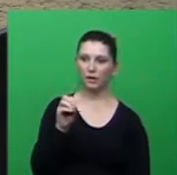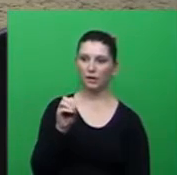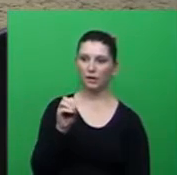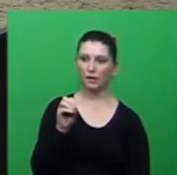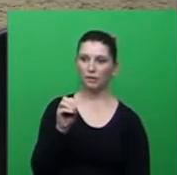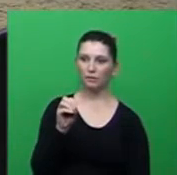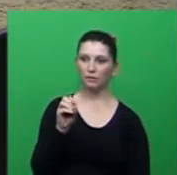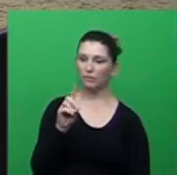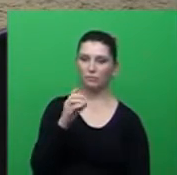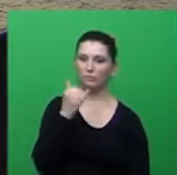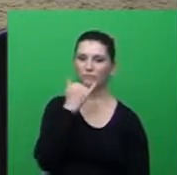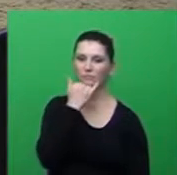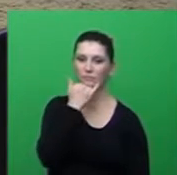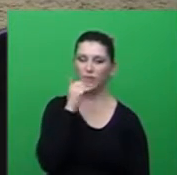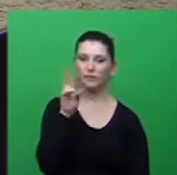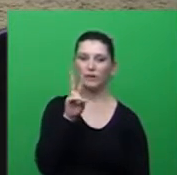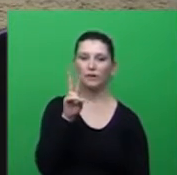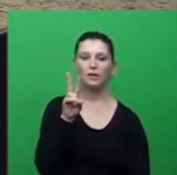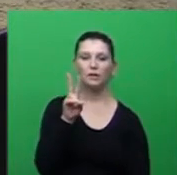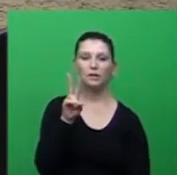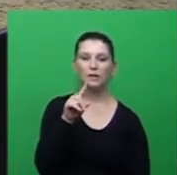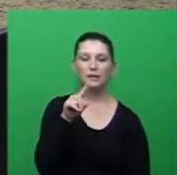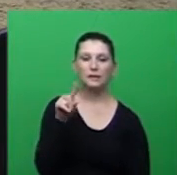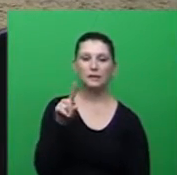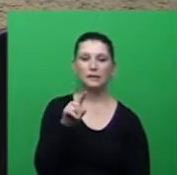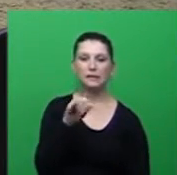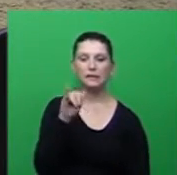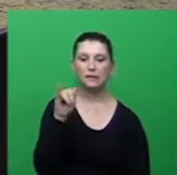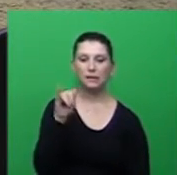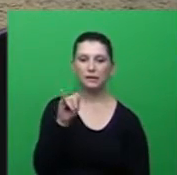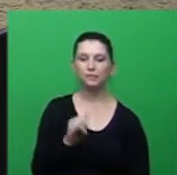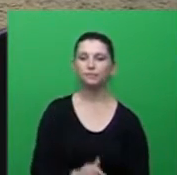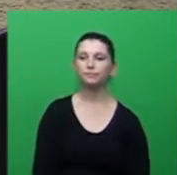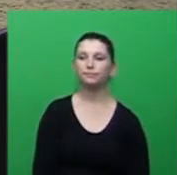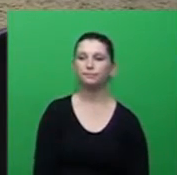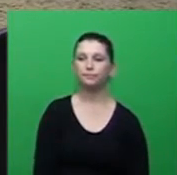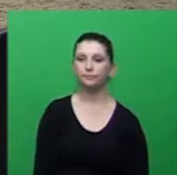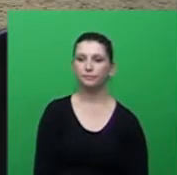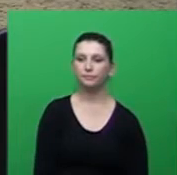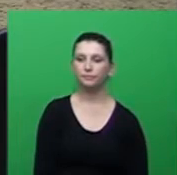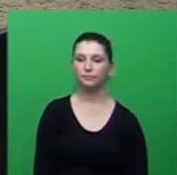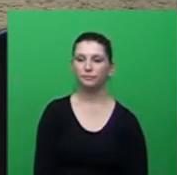Desculpa, questão de ordem cedida ao vereador Vanderlei Zilli.